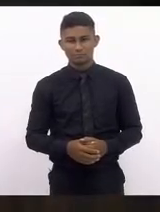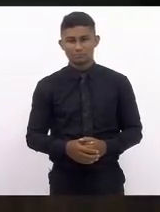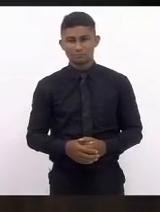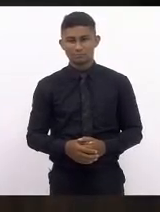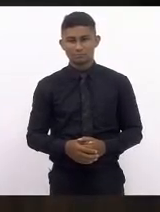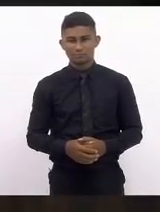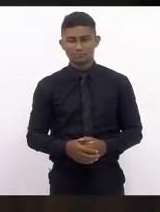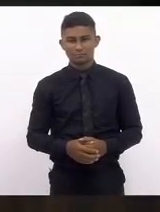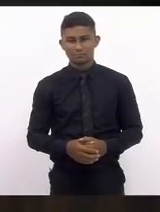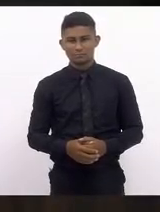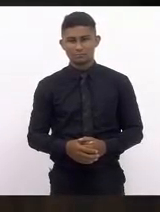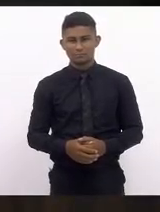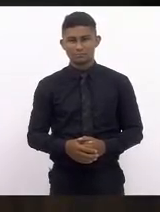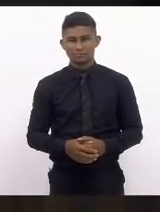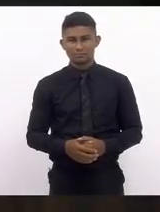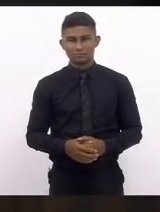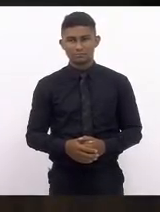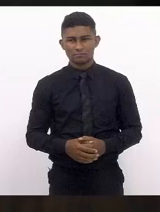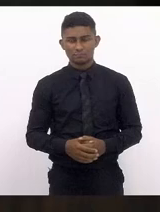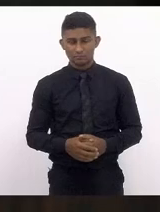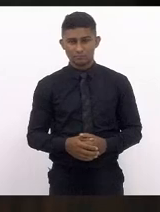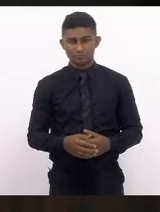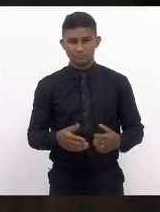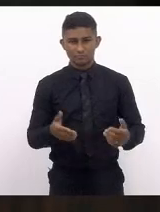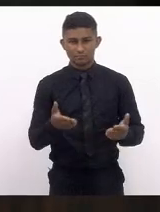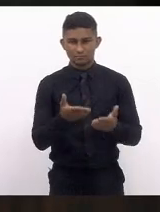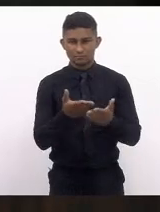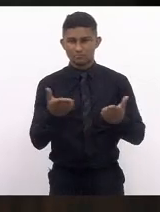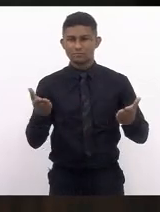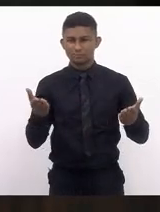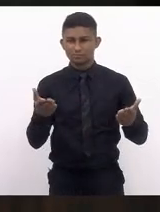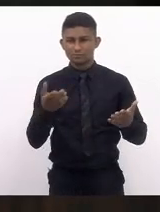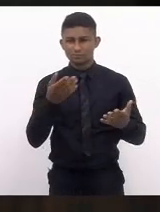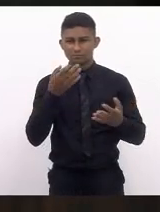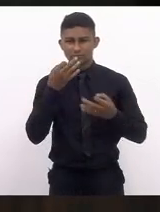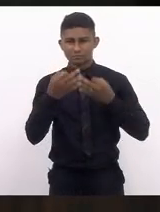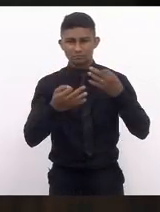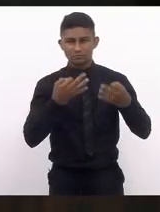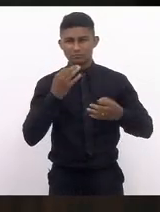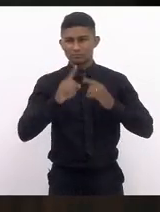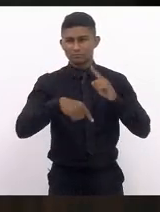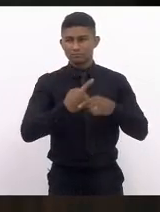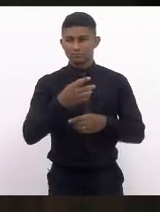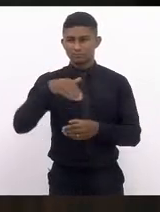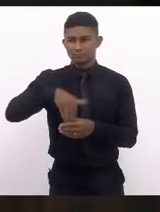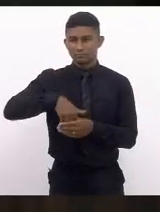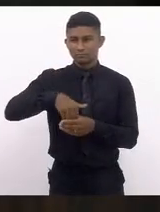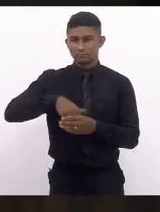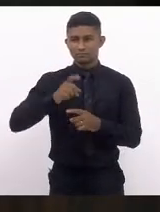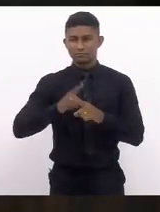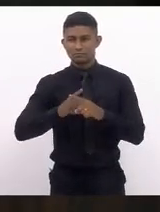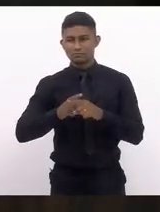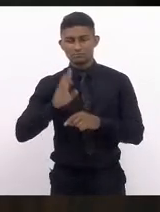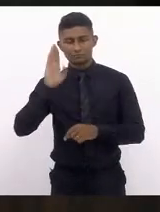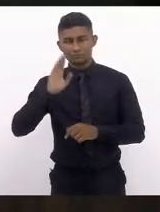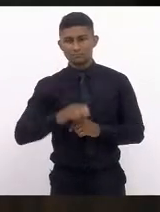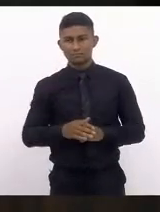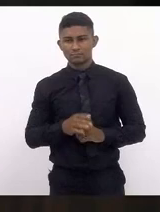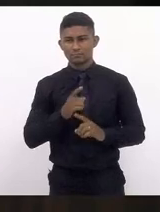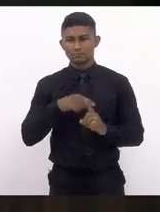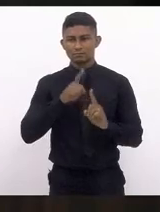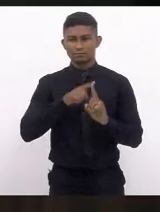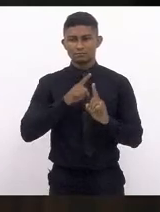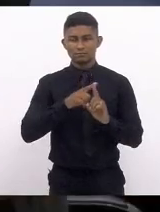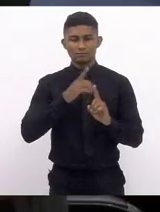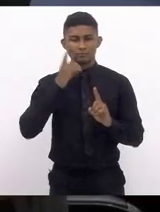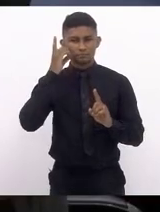eu vou colher os pareceres e vamos voltar e seguida vamos lá declaração de voto Deputado Márcio